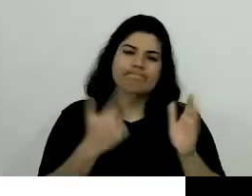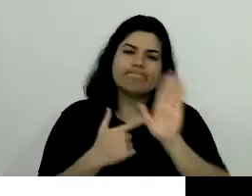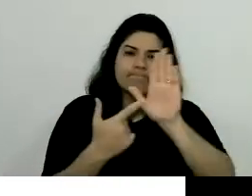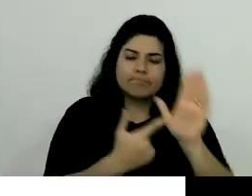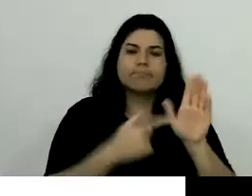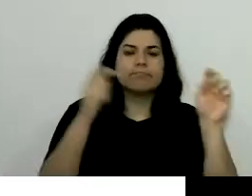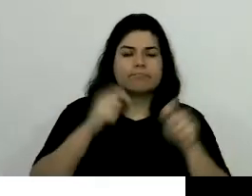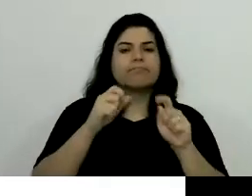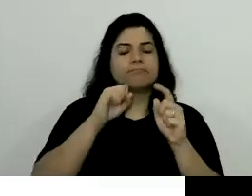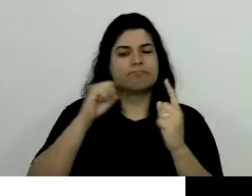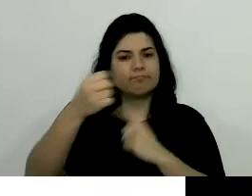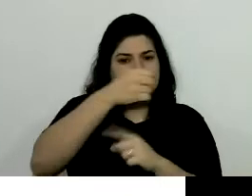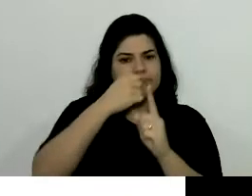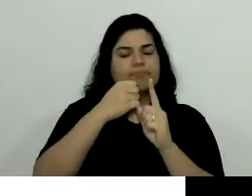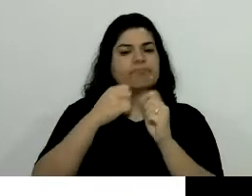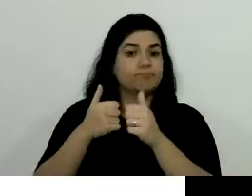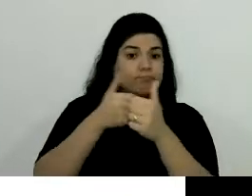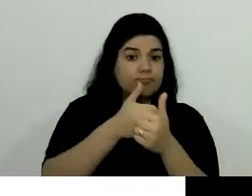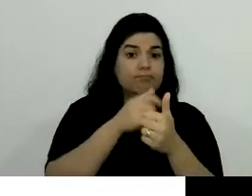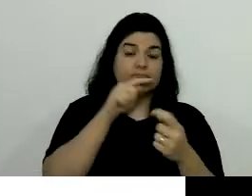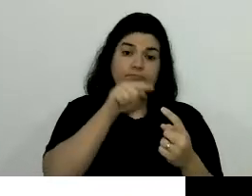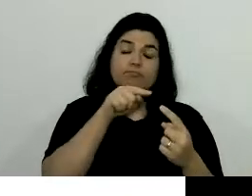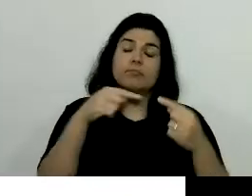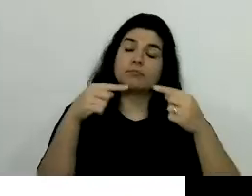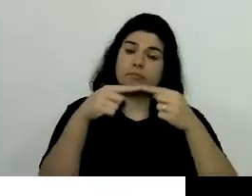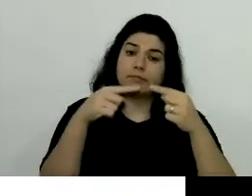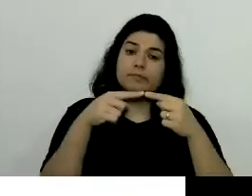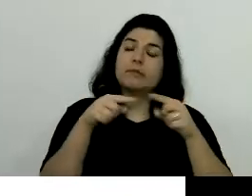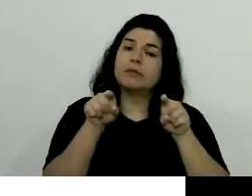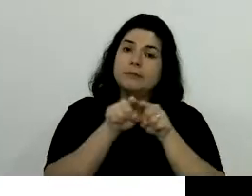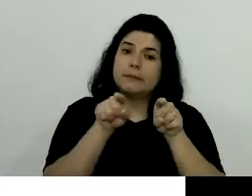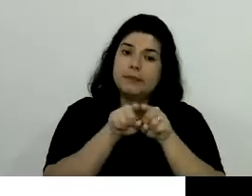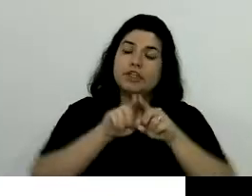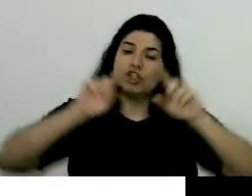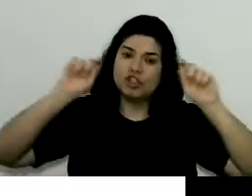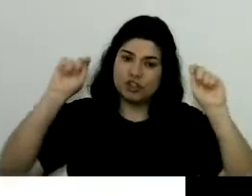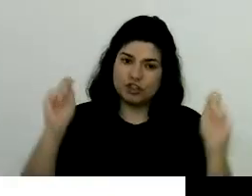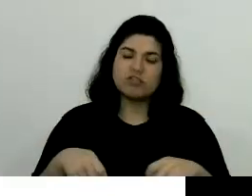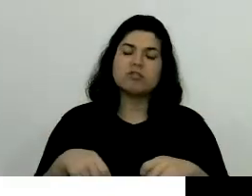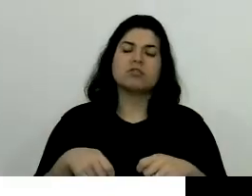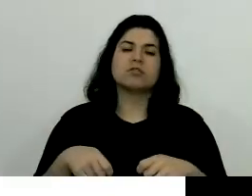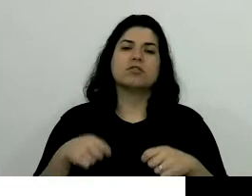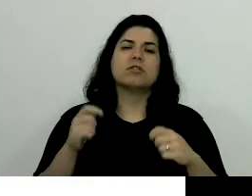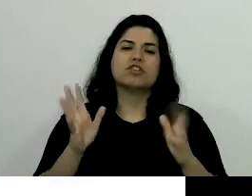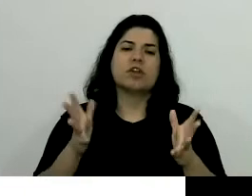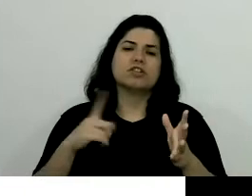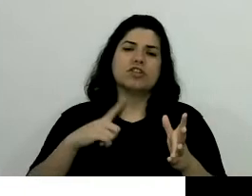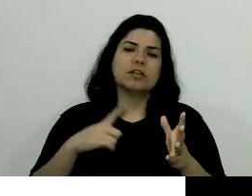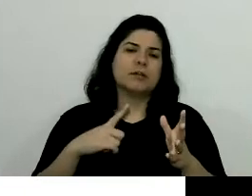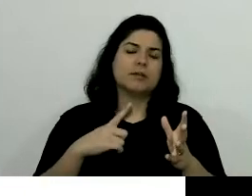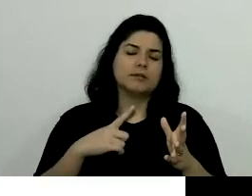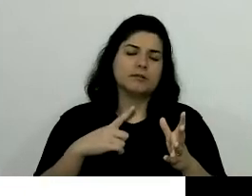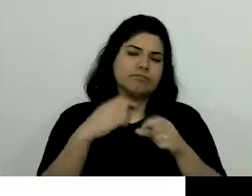segmentos sociais e distante, portanto, daquilo que já havia constituído esse acervo centenário, né? O